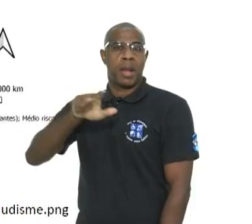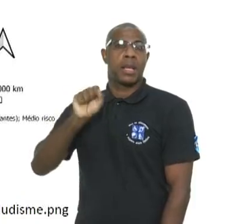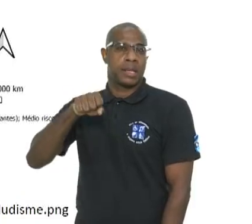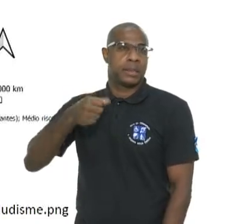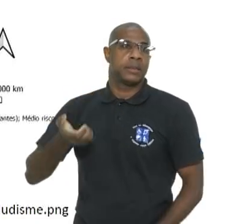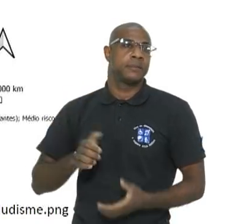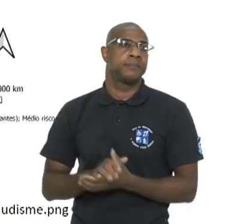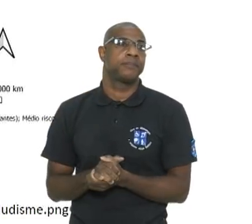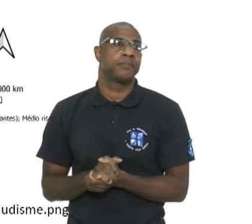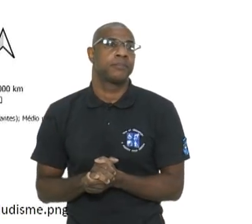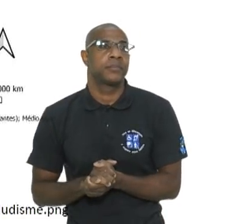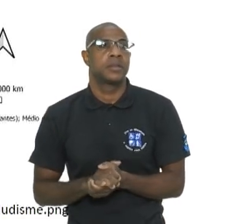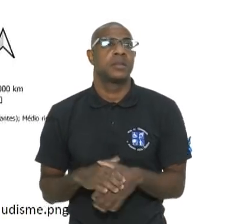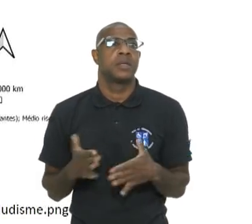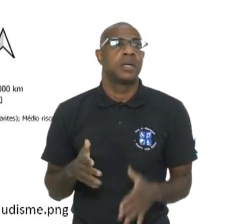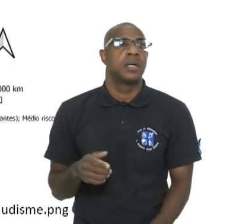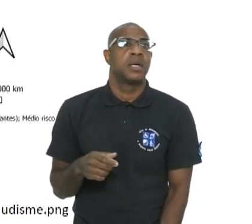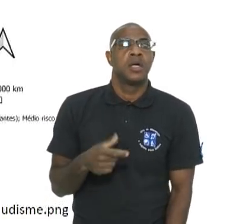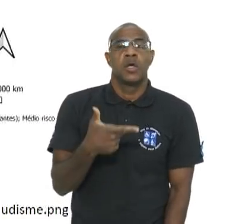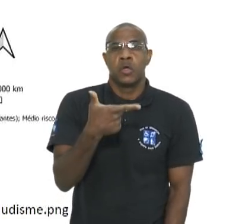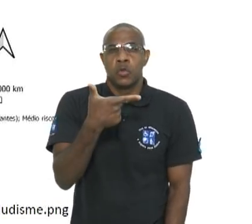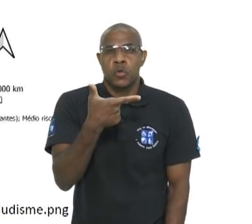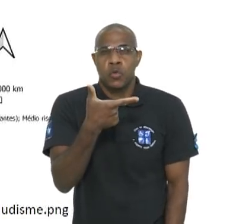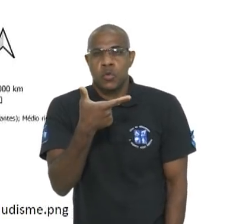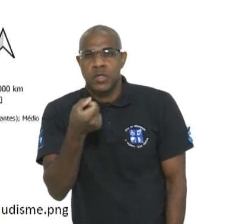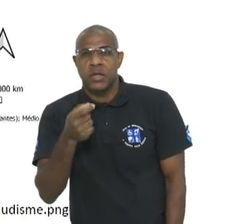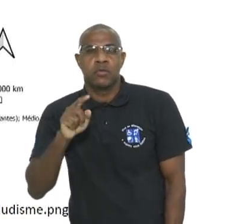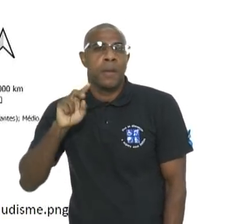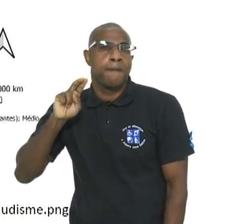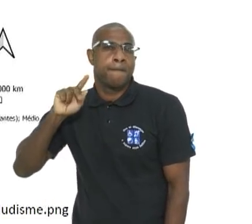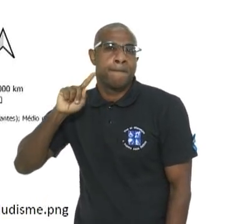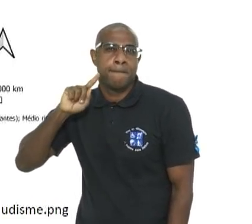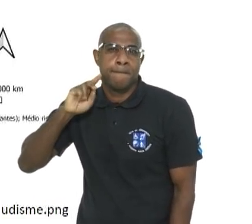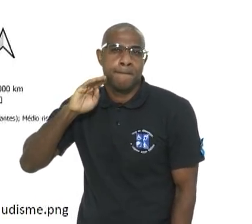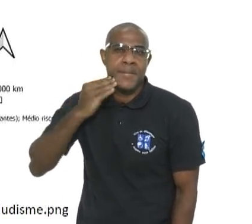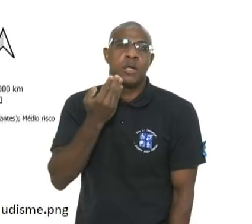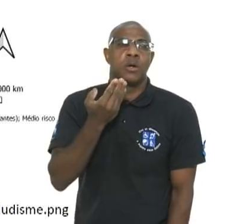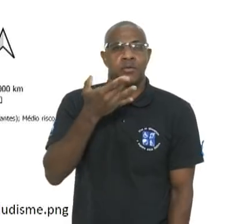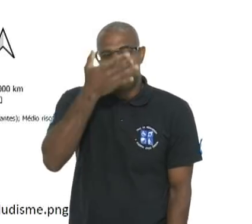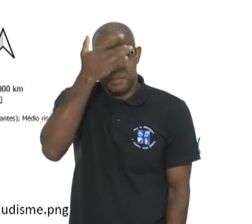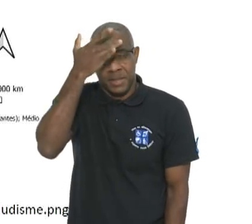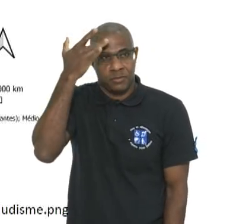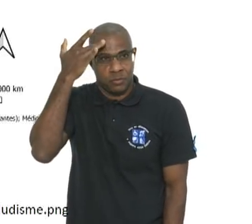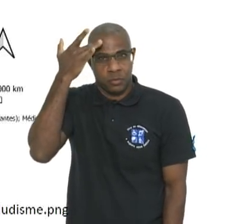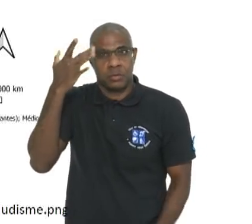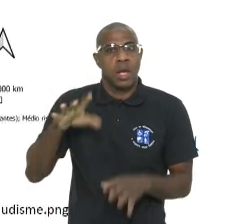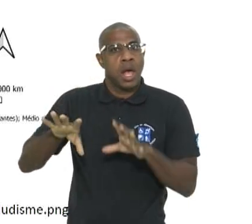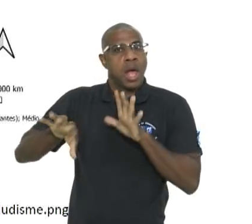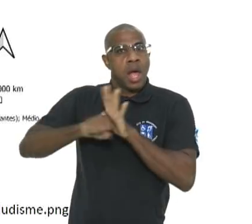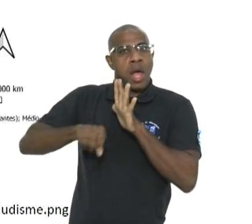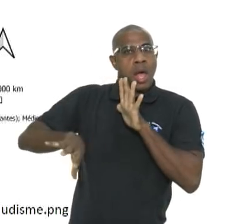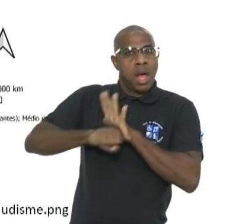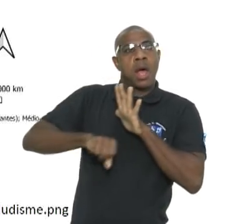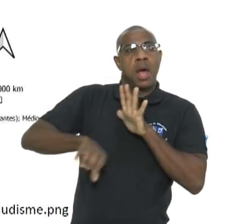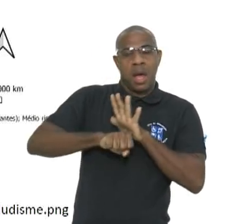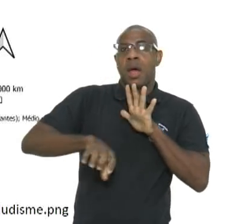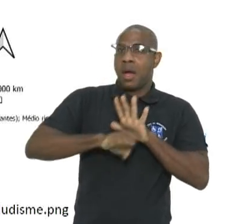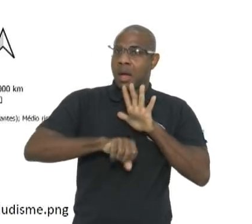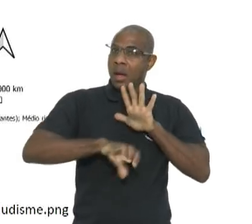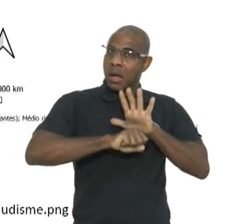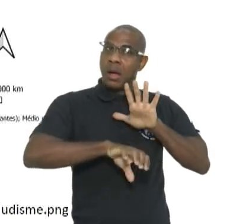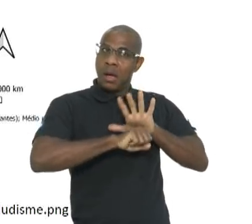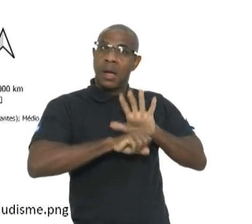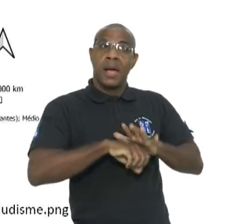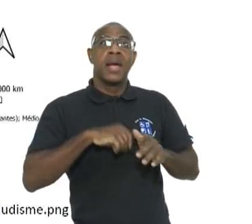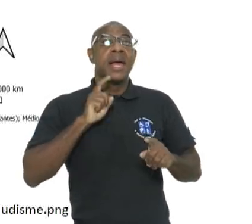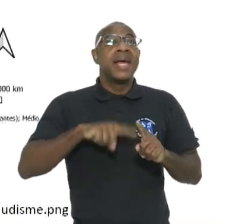200 milhões de pessoas são infectadas por ano ao redor do mundo inteiro e mais de